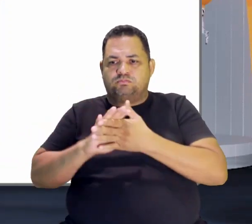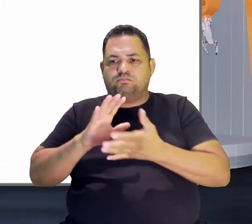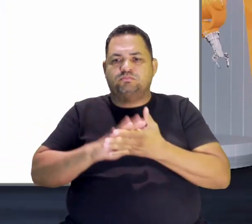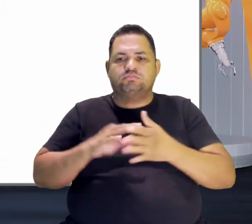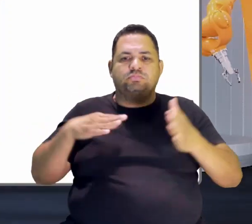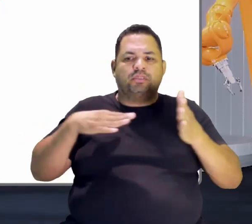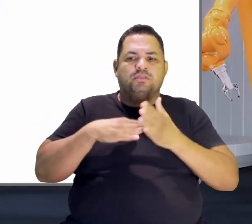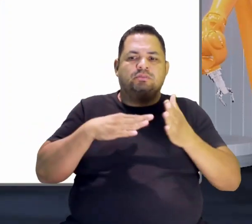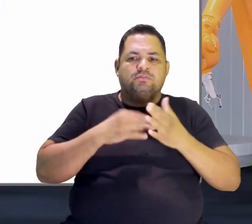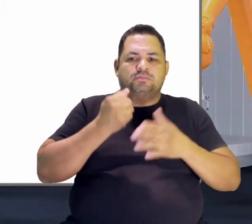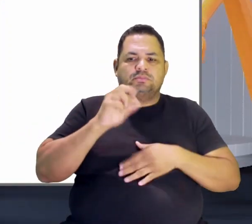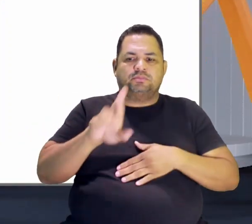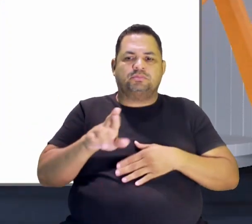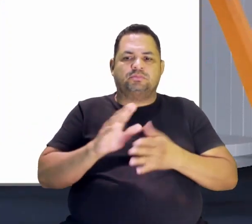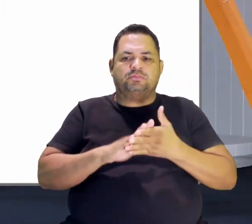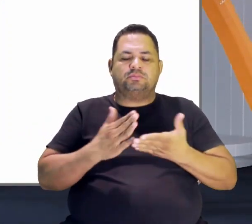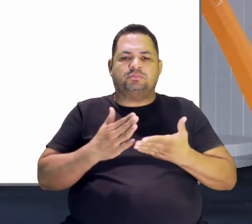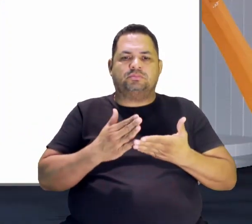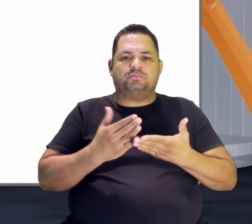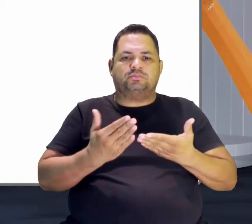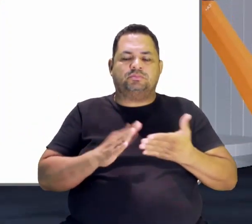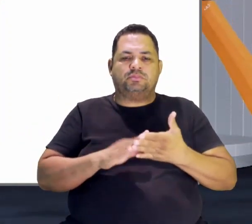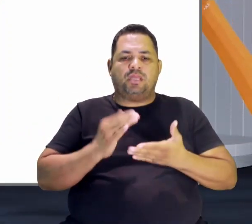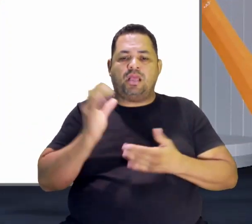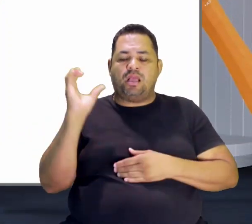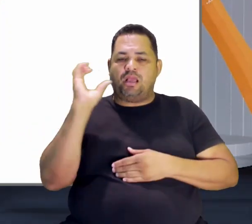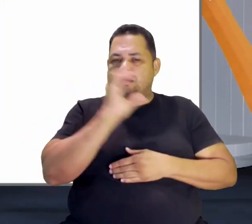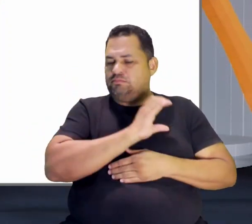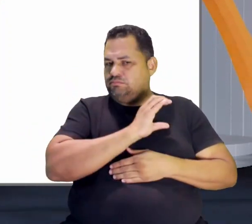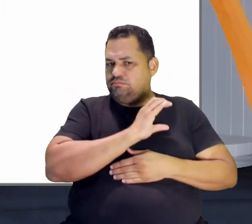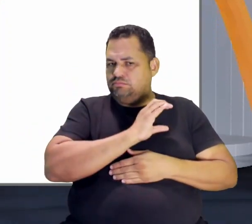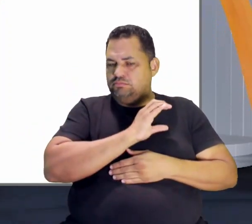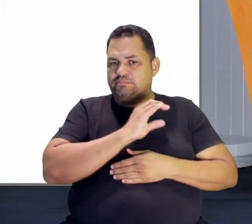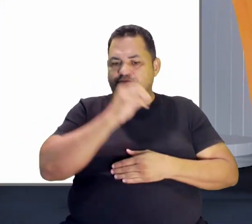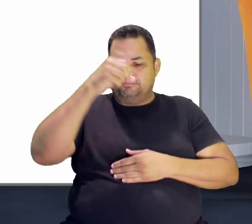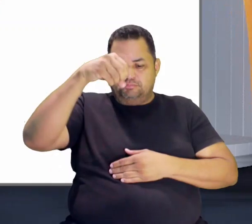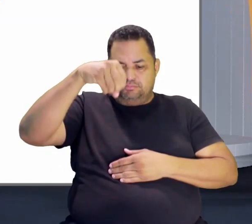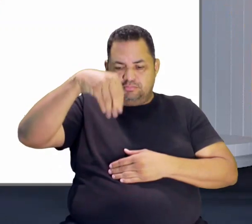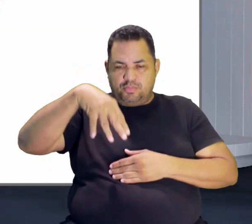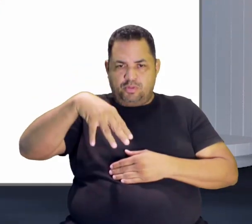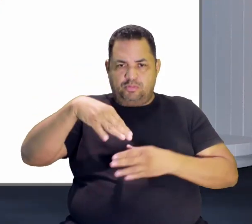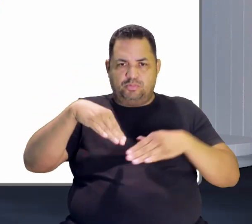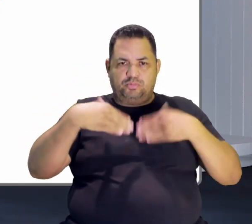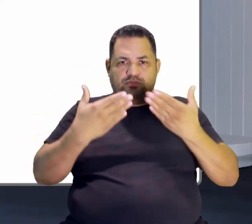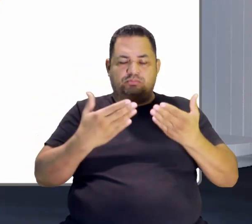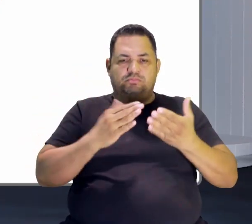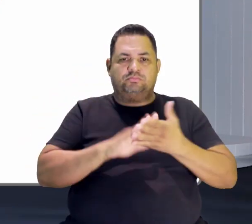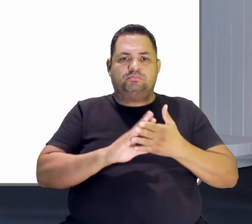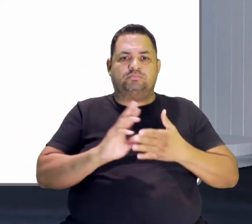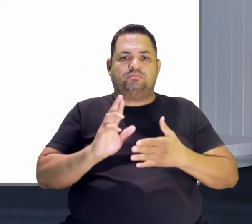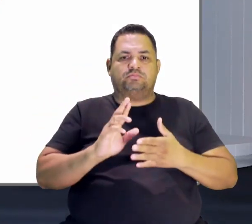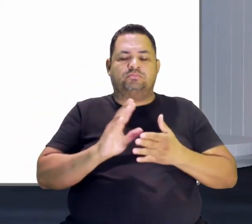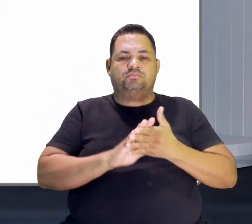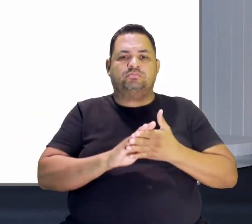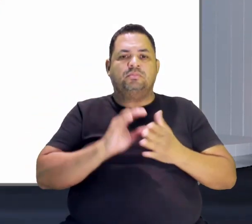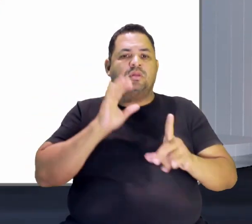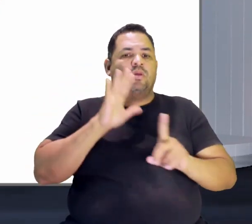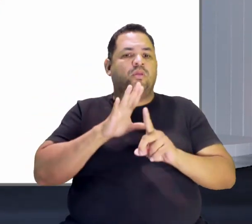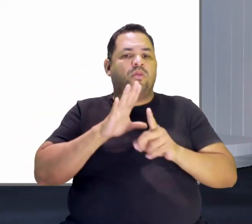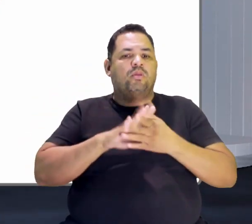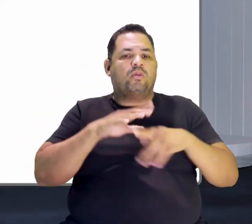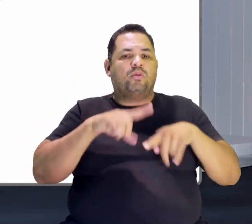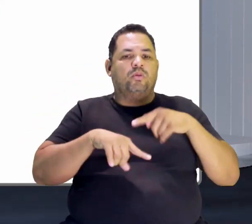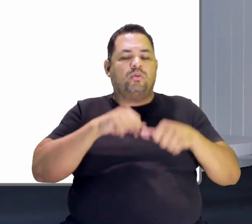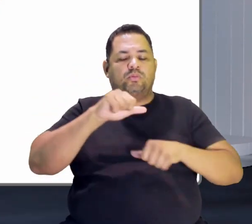resistência diferente do ar, faz com que ele chegue mais rápido, certo? Quem influencia na queda dos corpos